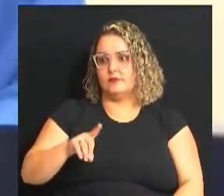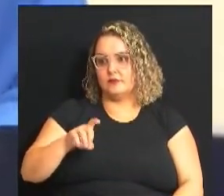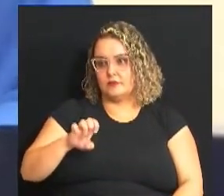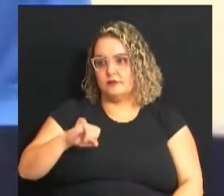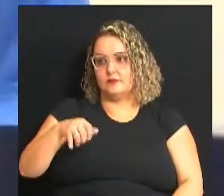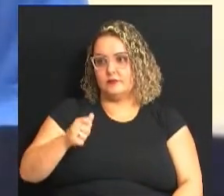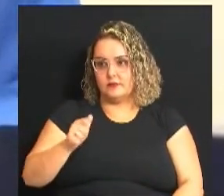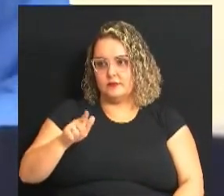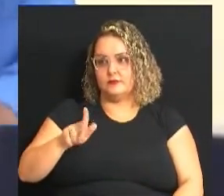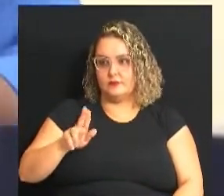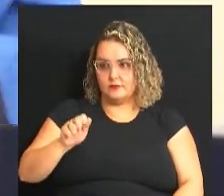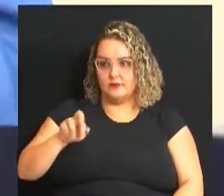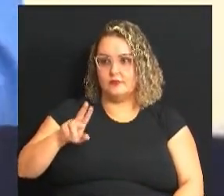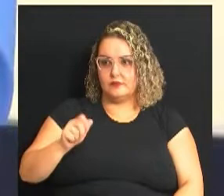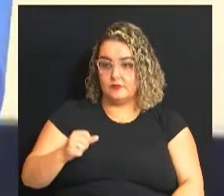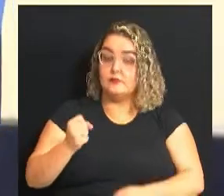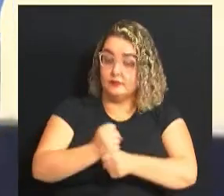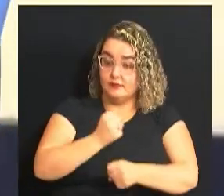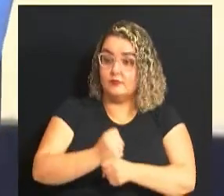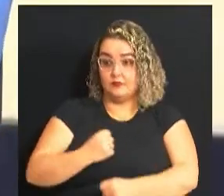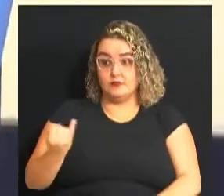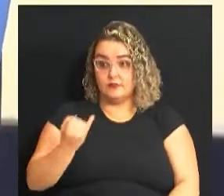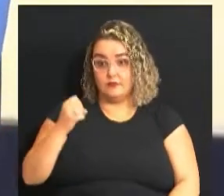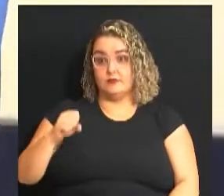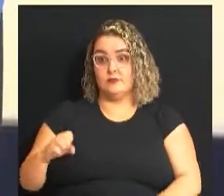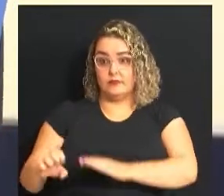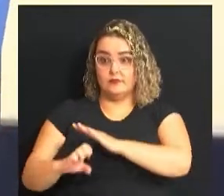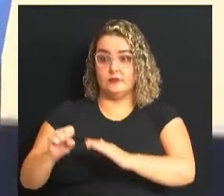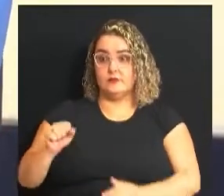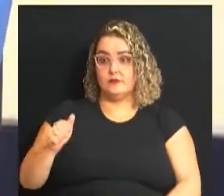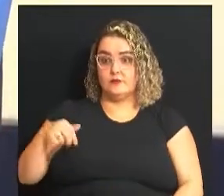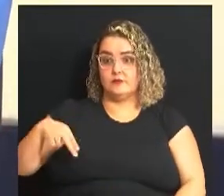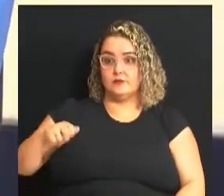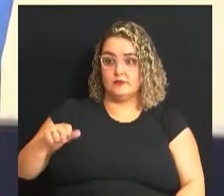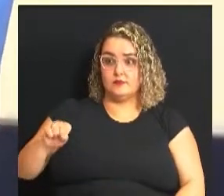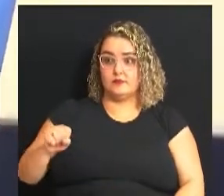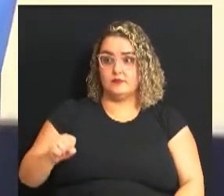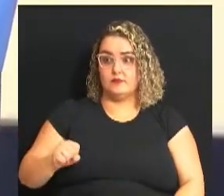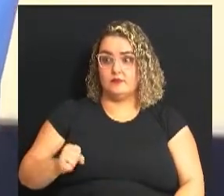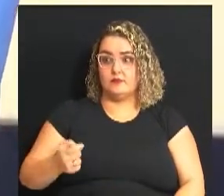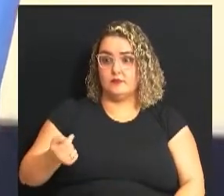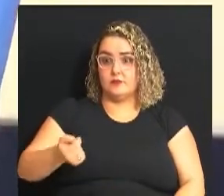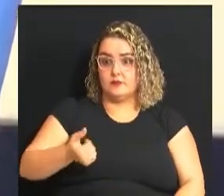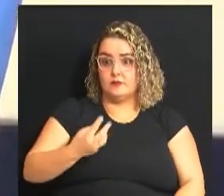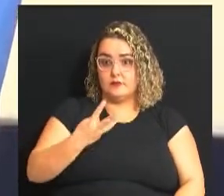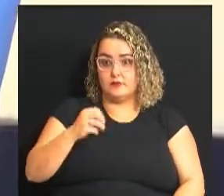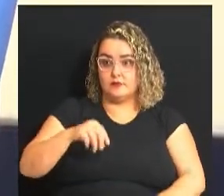obra importante, né, da Sanasa, enfim. Aí fiquei quase meia hora para atravessá-la.